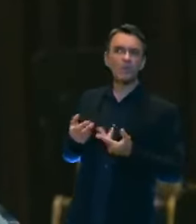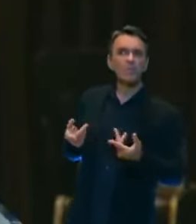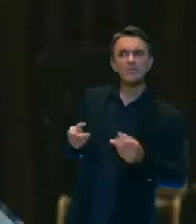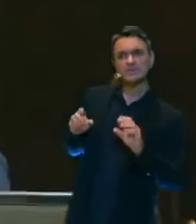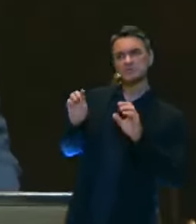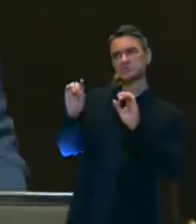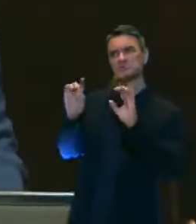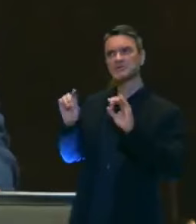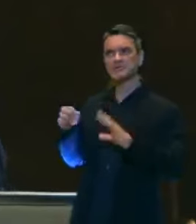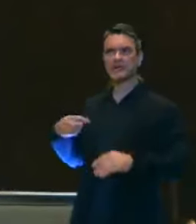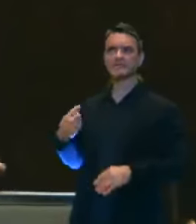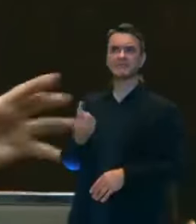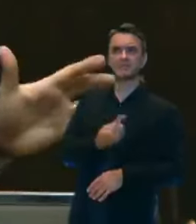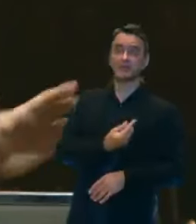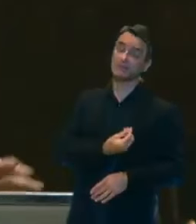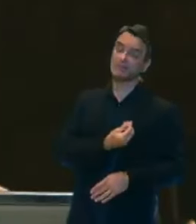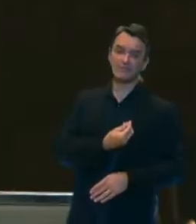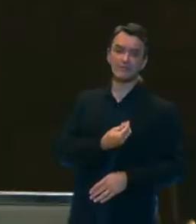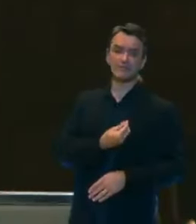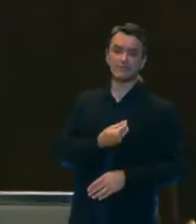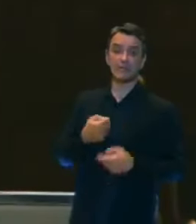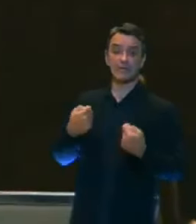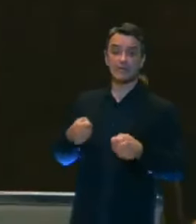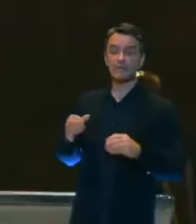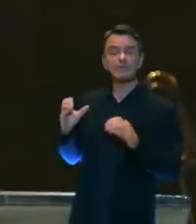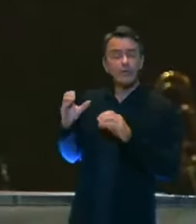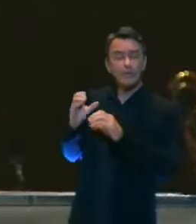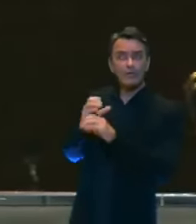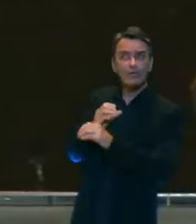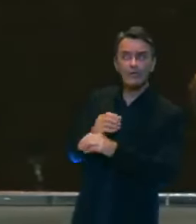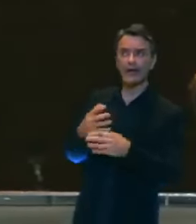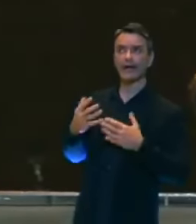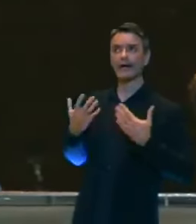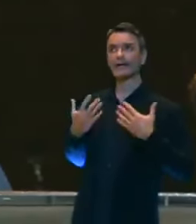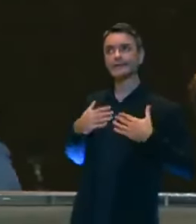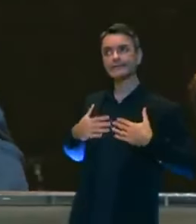sua vida. Confia,